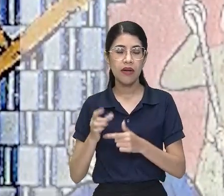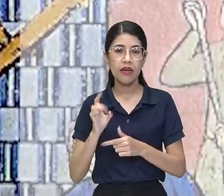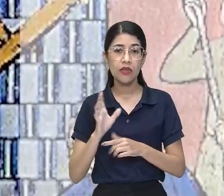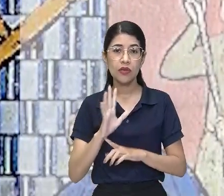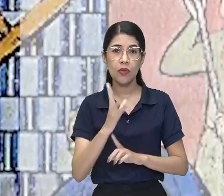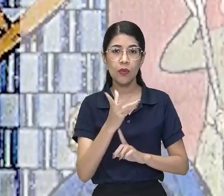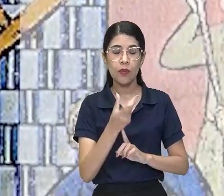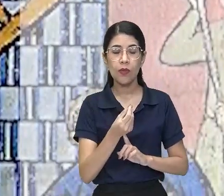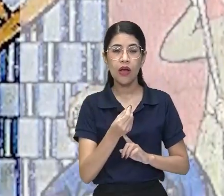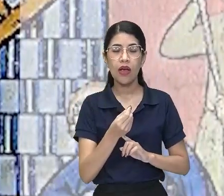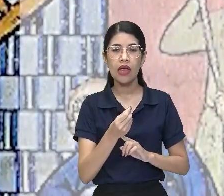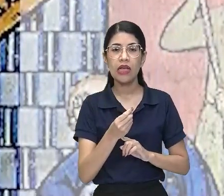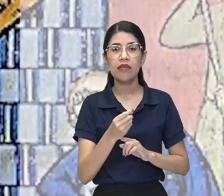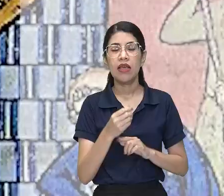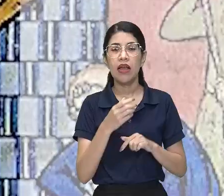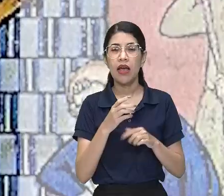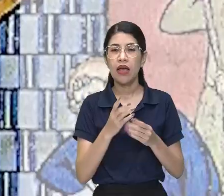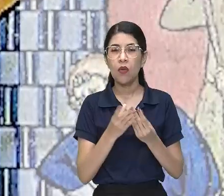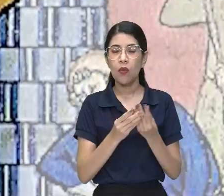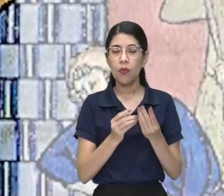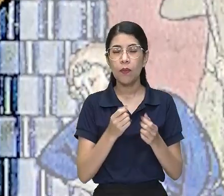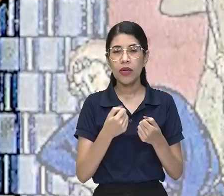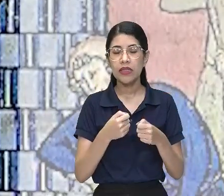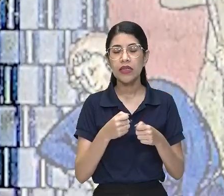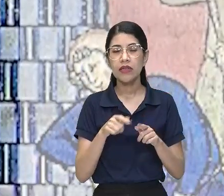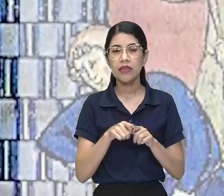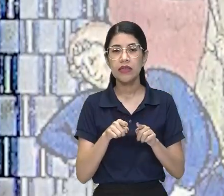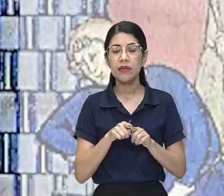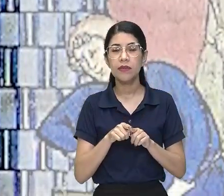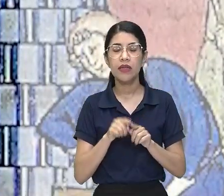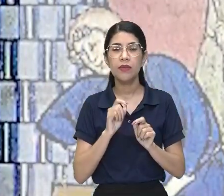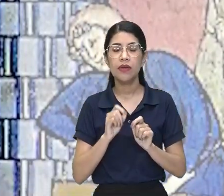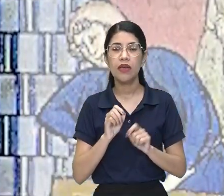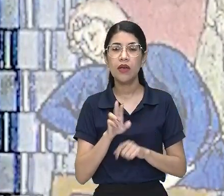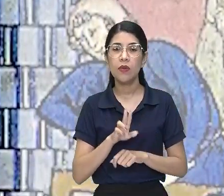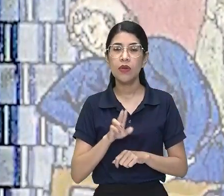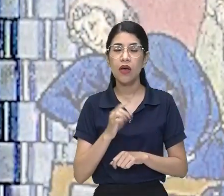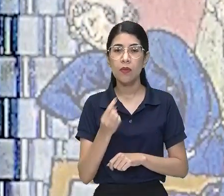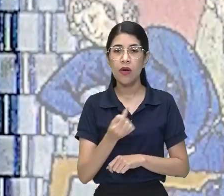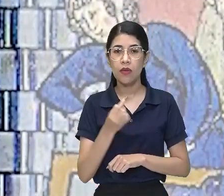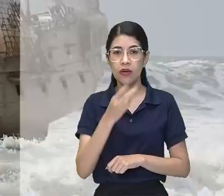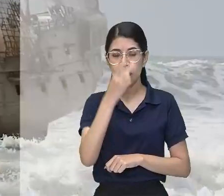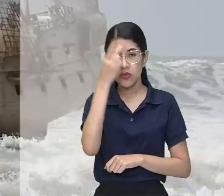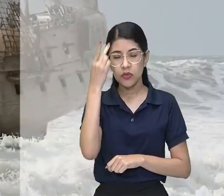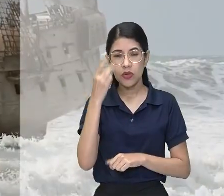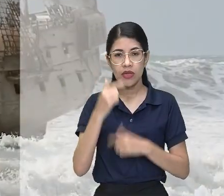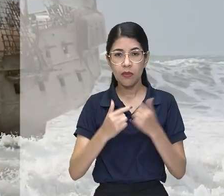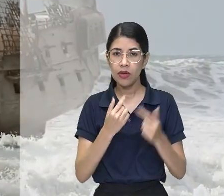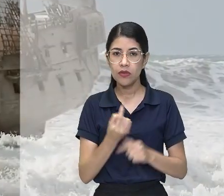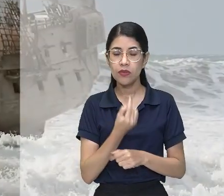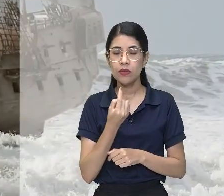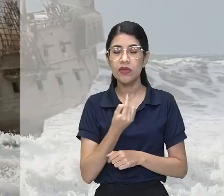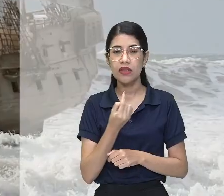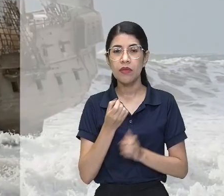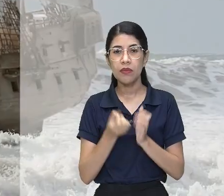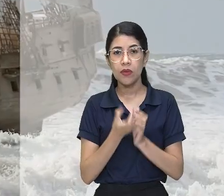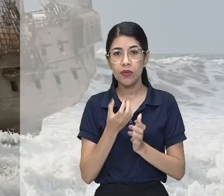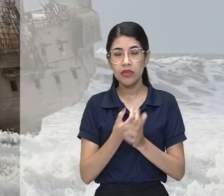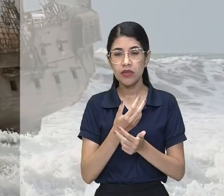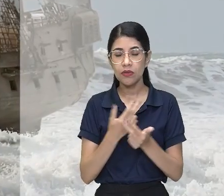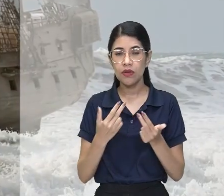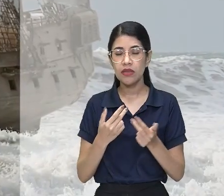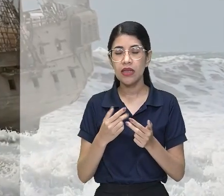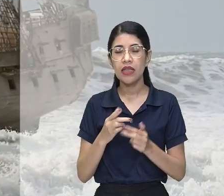artesanal, ele era manual e dependia, da produção de uma única pessoa. Com o processo de